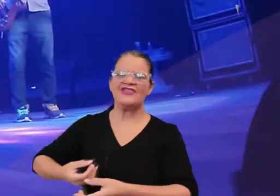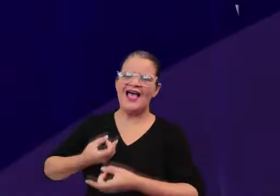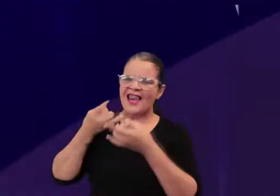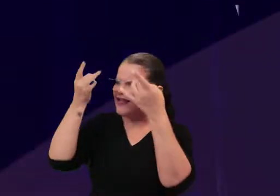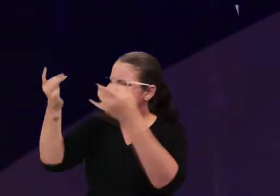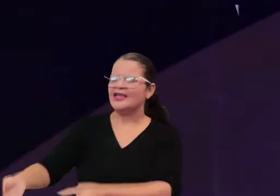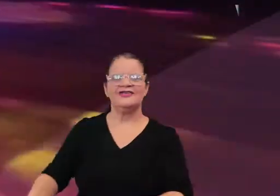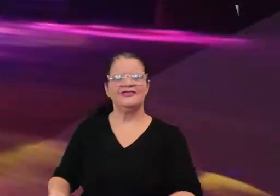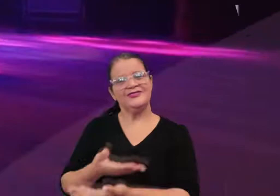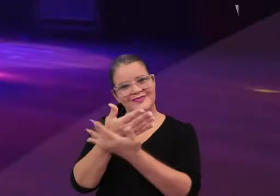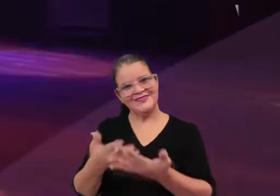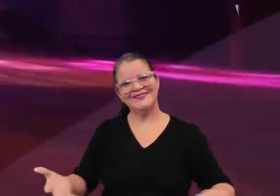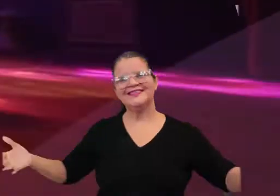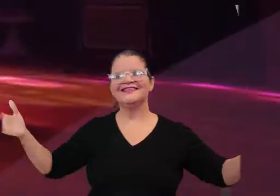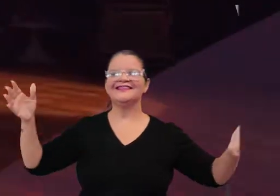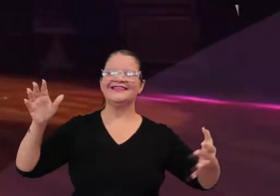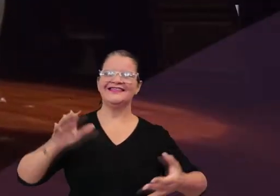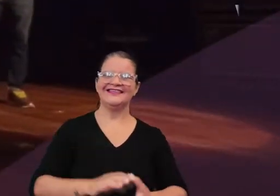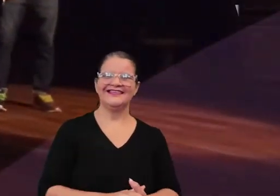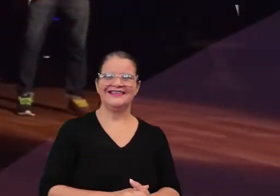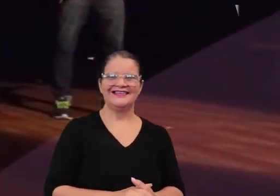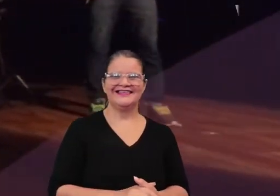deixa ela, deixa ela.